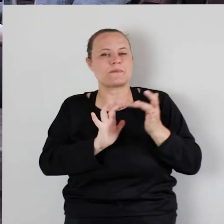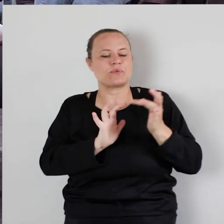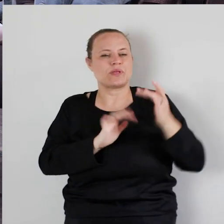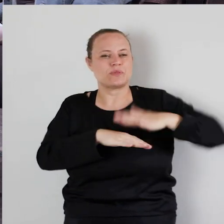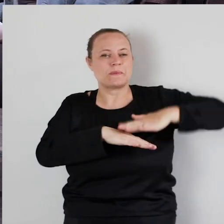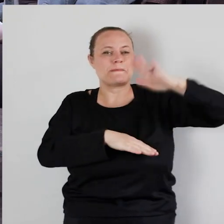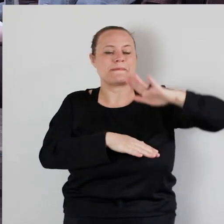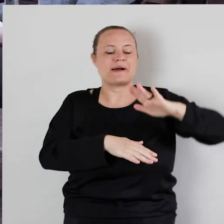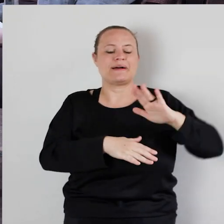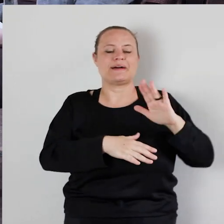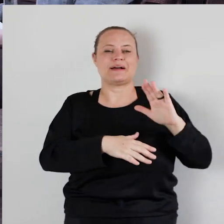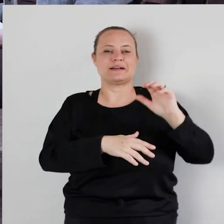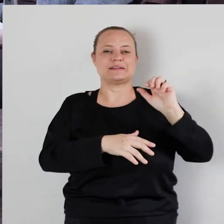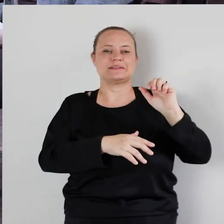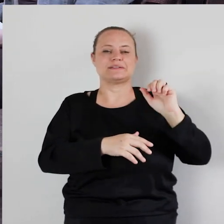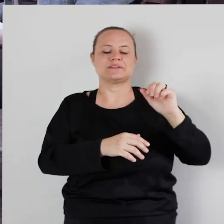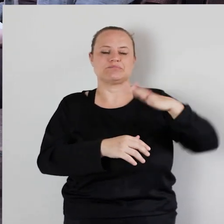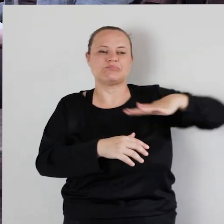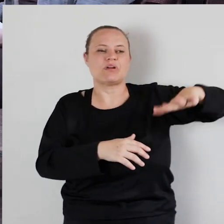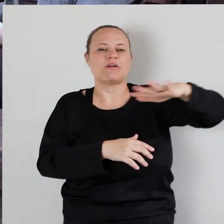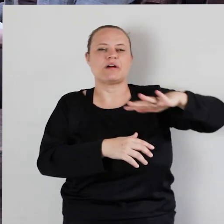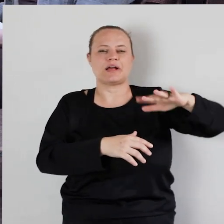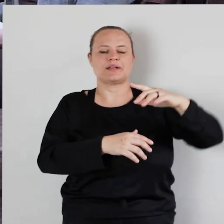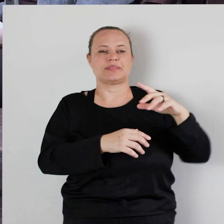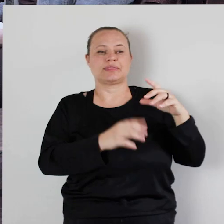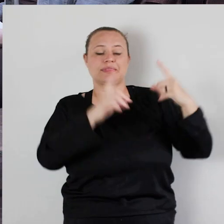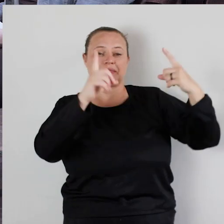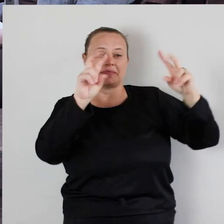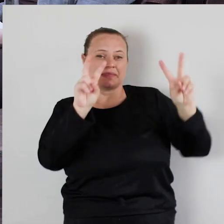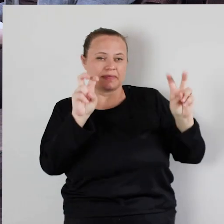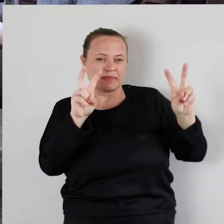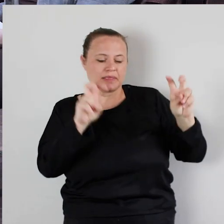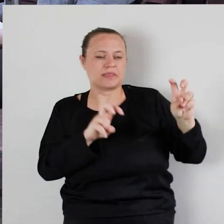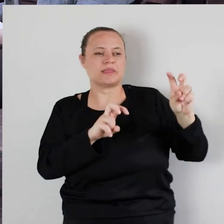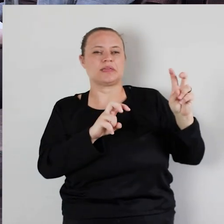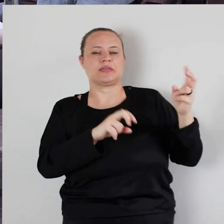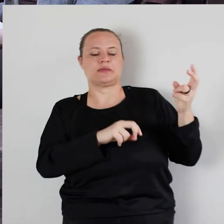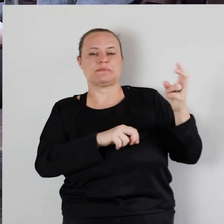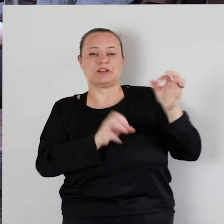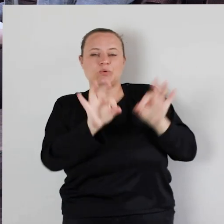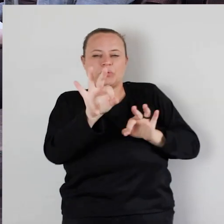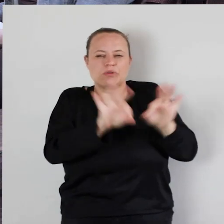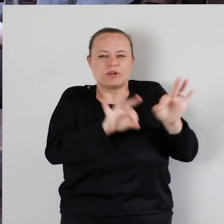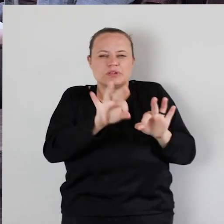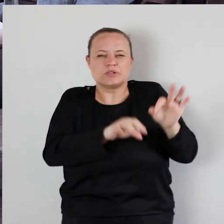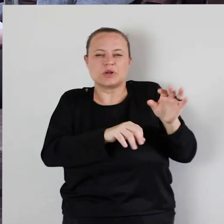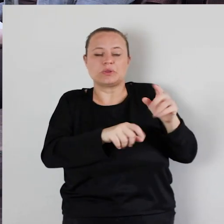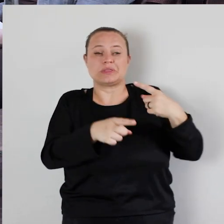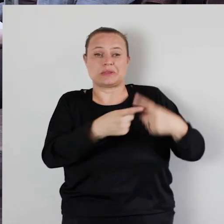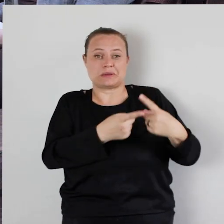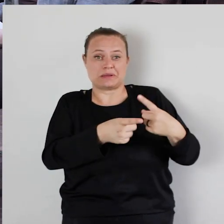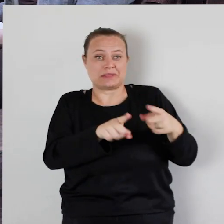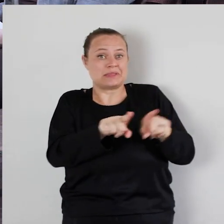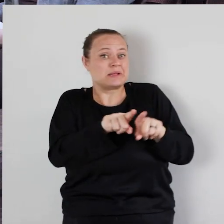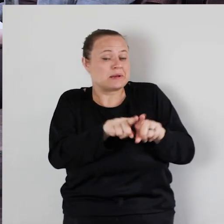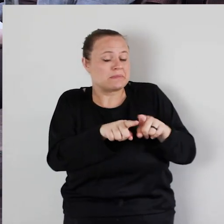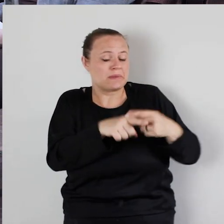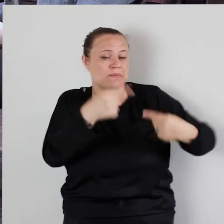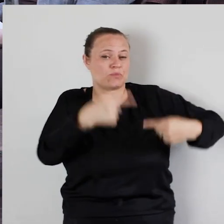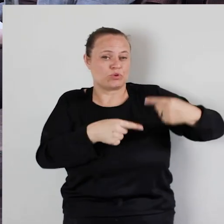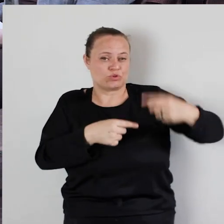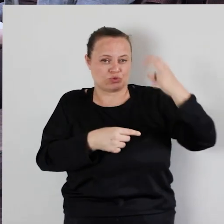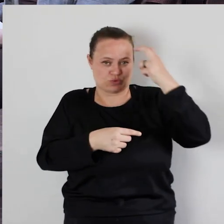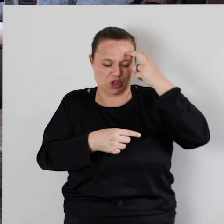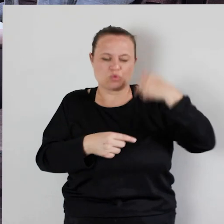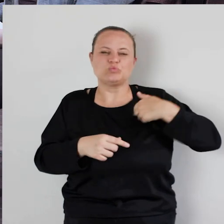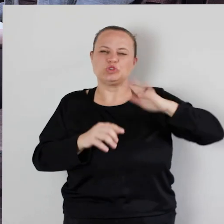me aproximar mais na América Latina de experiências a respeito de políticas e gestão cultural. Já havia,